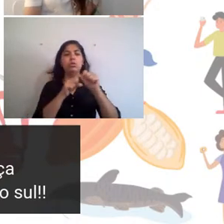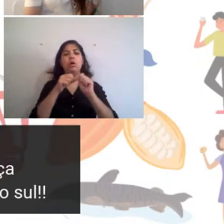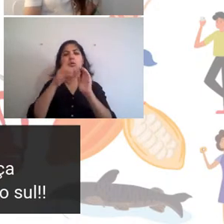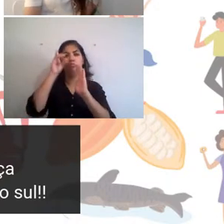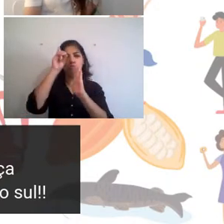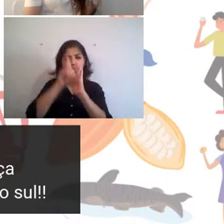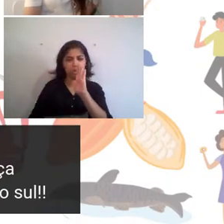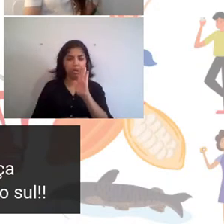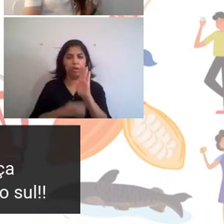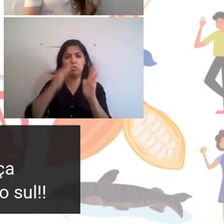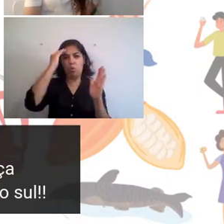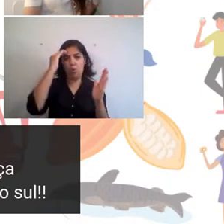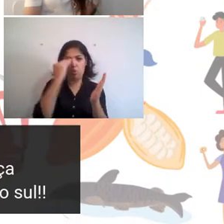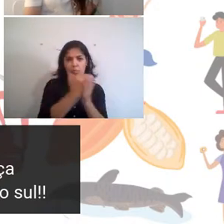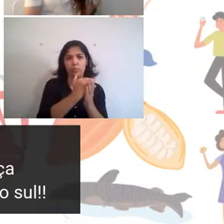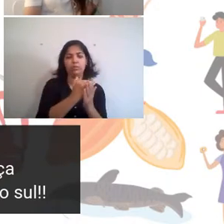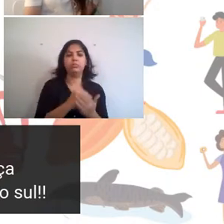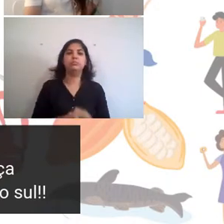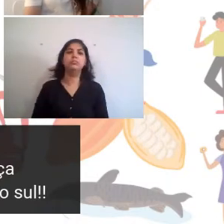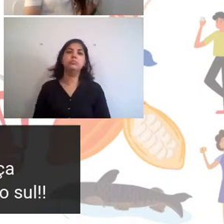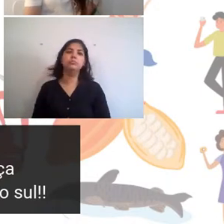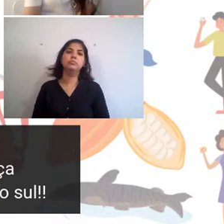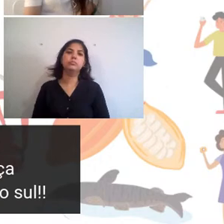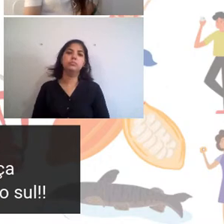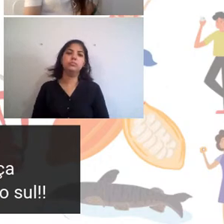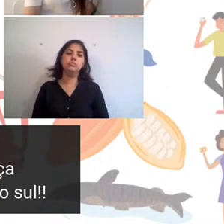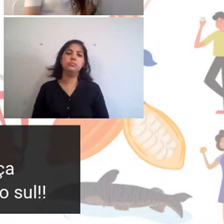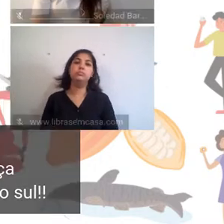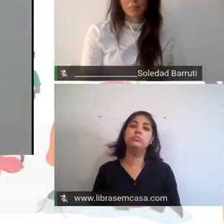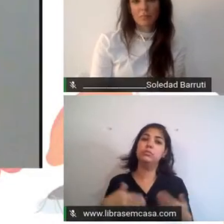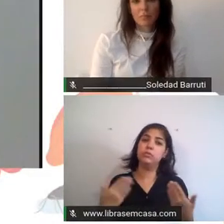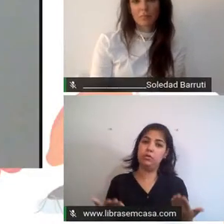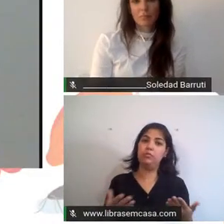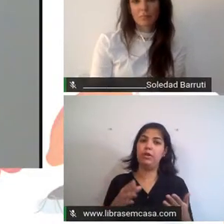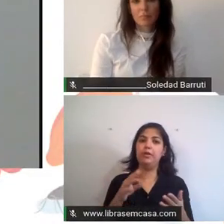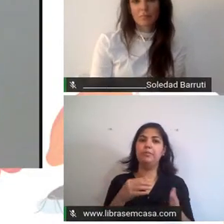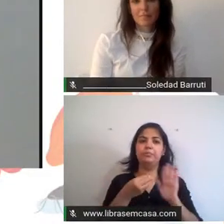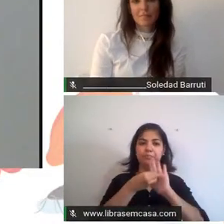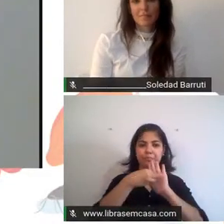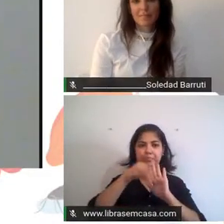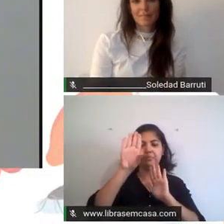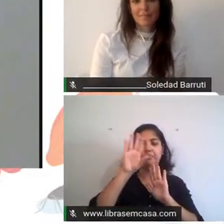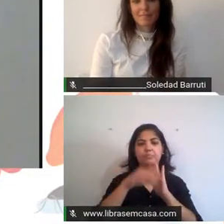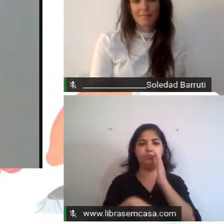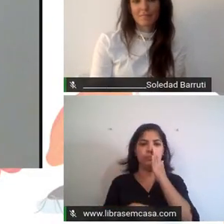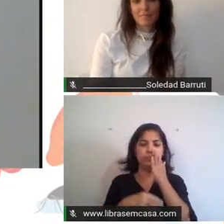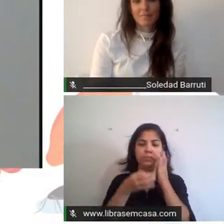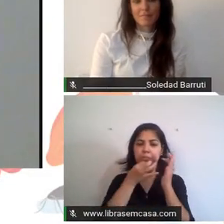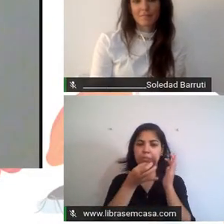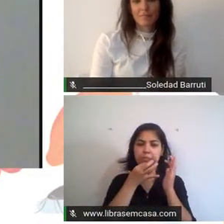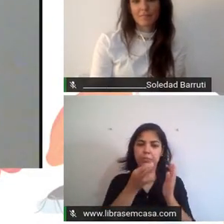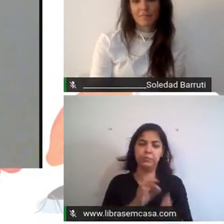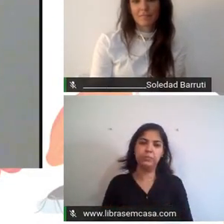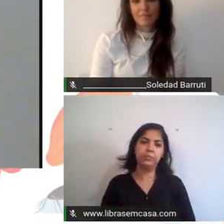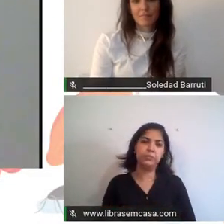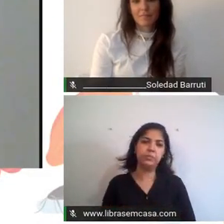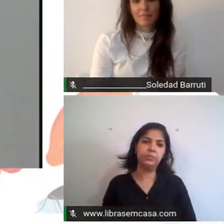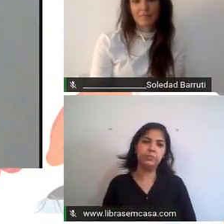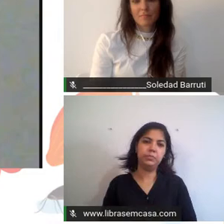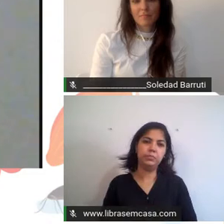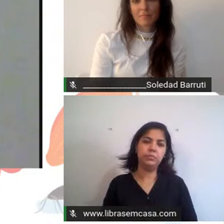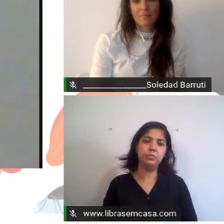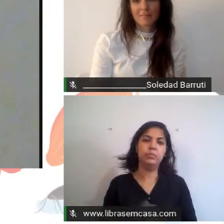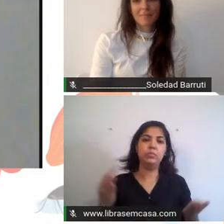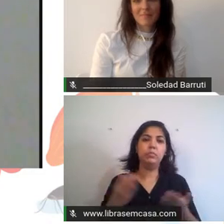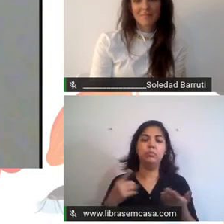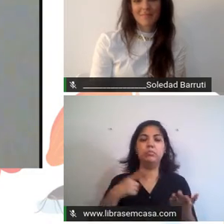seja, né, colocado em prática. Então fica essa dica também. A gente tem mais 15 minutos